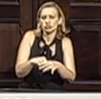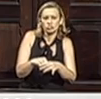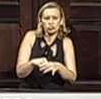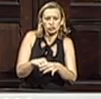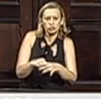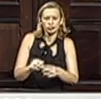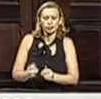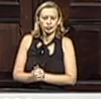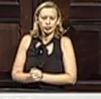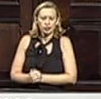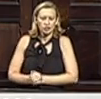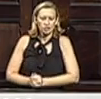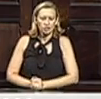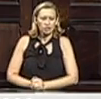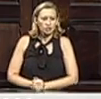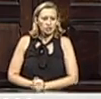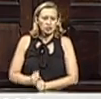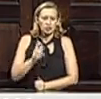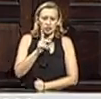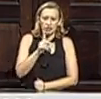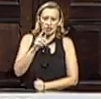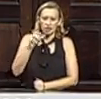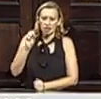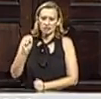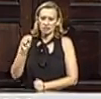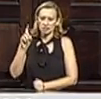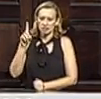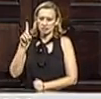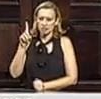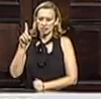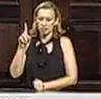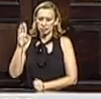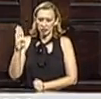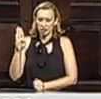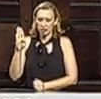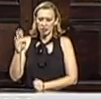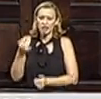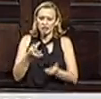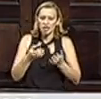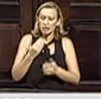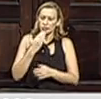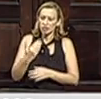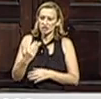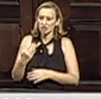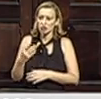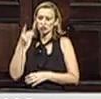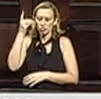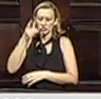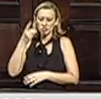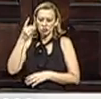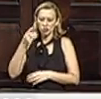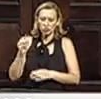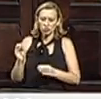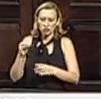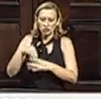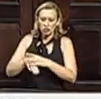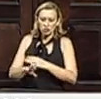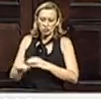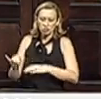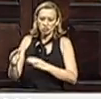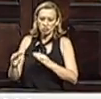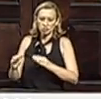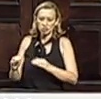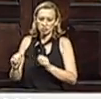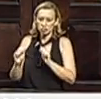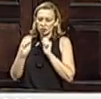objetivo. Pelo PSDB, deputada Lucinha. Eu queria também pedir aos deputados que se encontram ainda aqui na casa que, por favor, venham até o plenário.